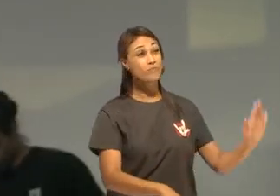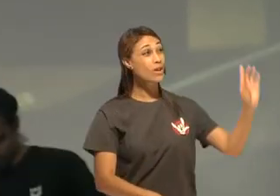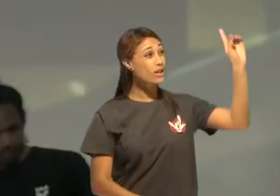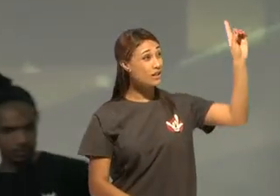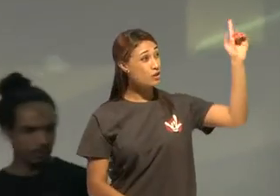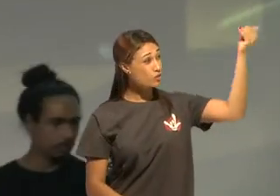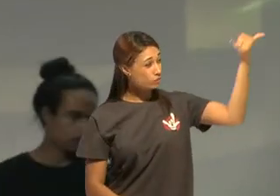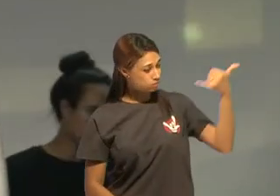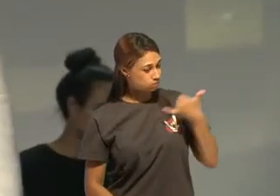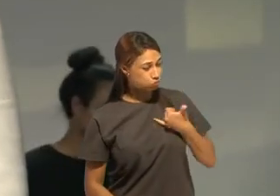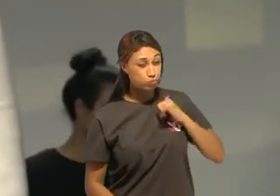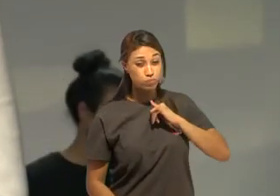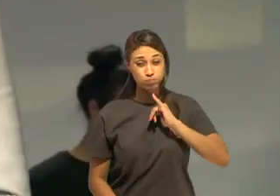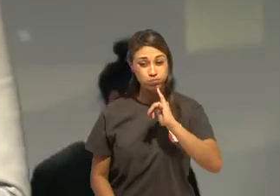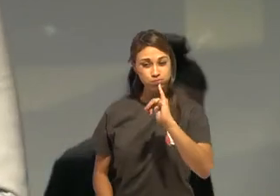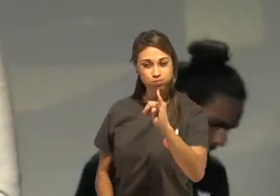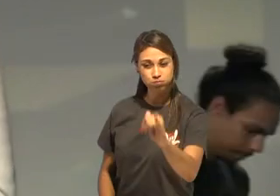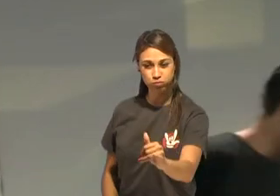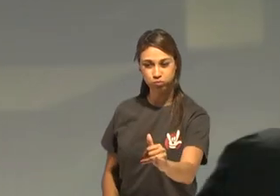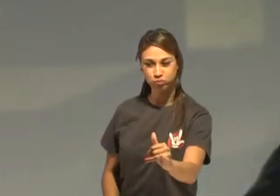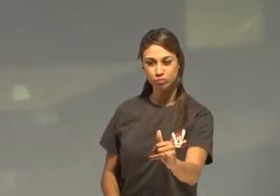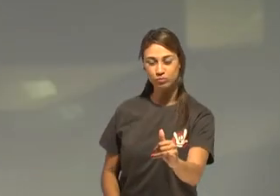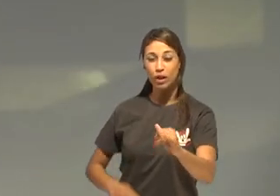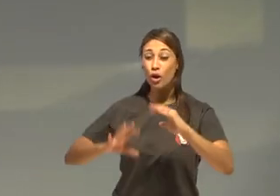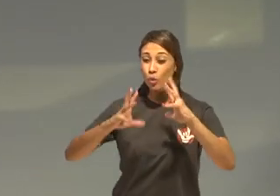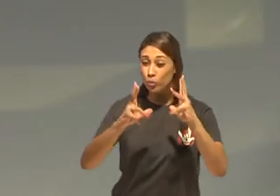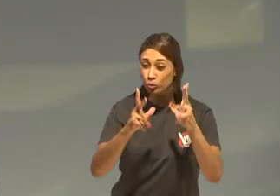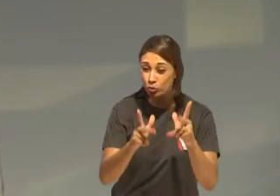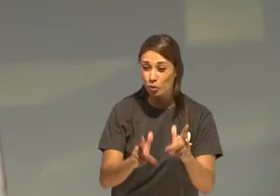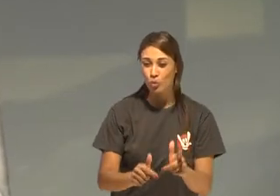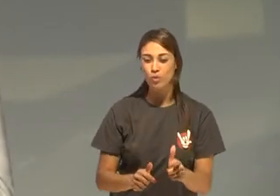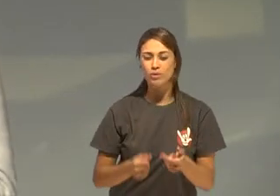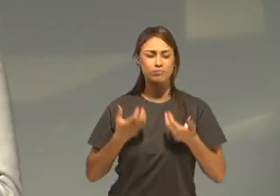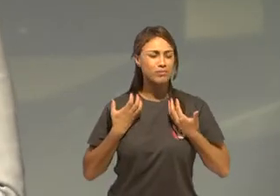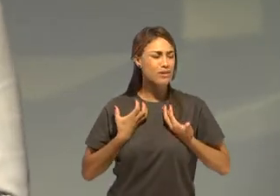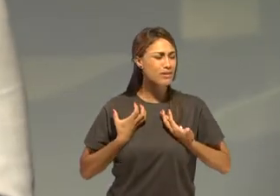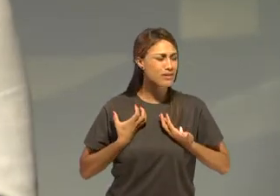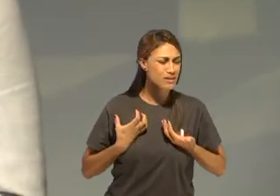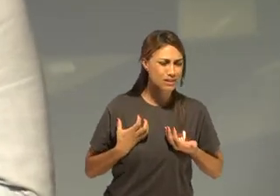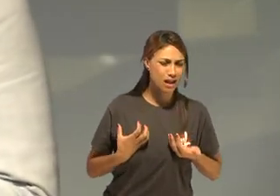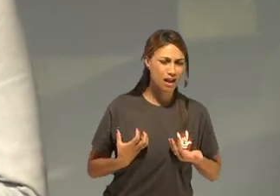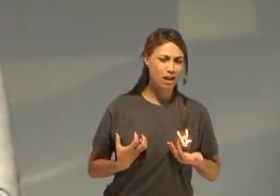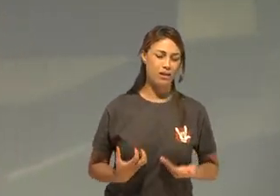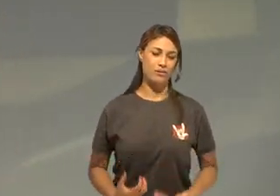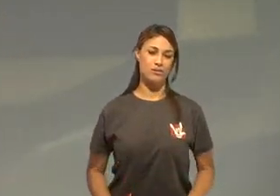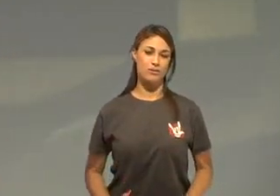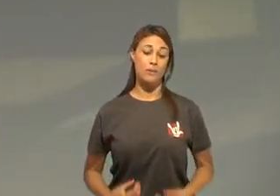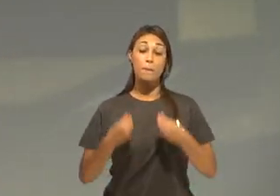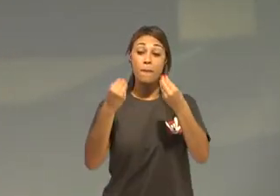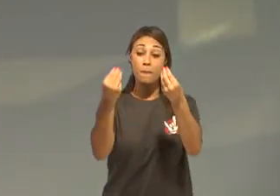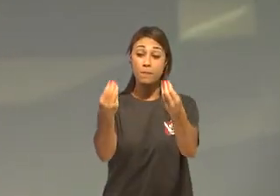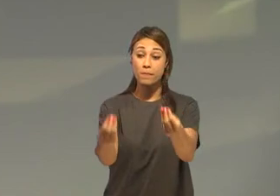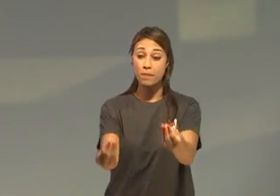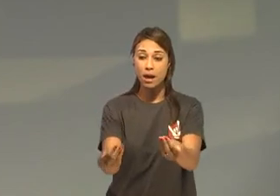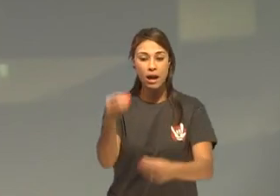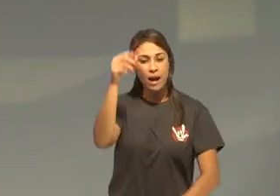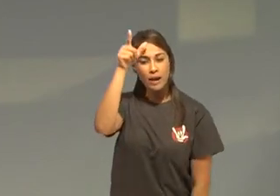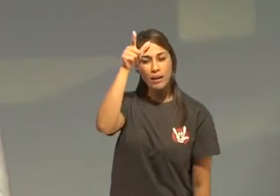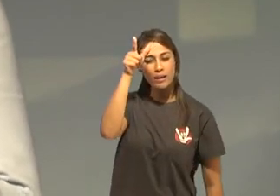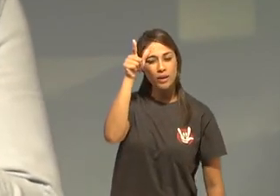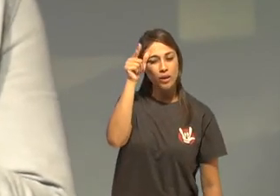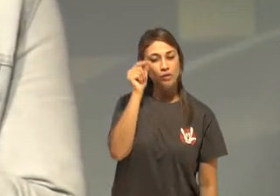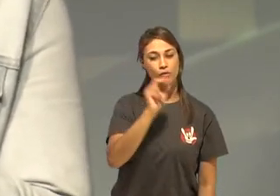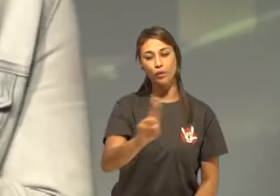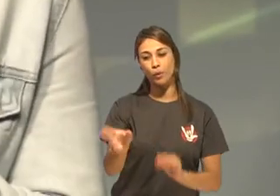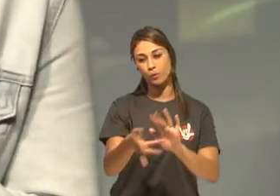estão cansados e sobrecarregados, Senhor, e derrama descanso na vida deles. Em nome do Senhor Jesus,